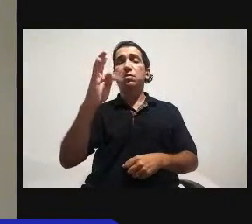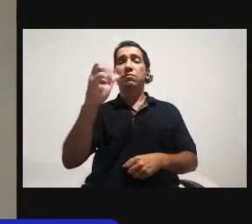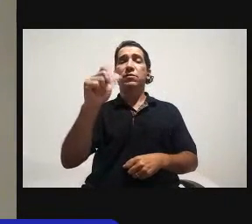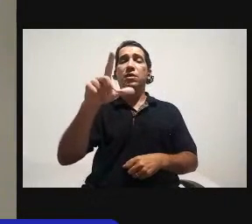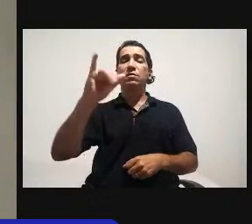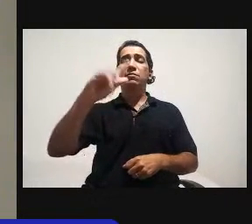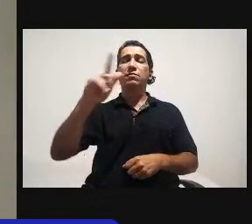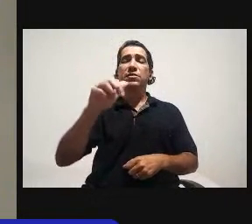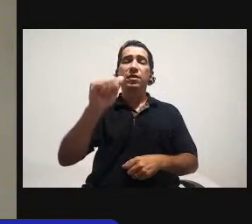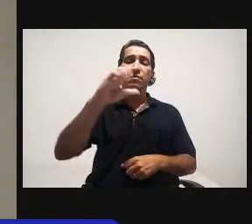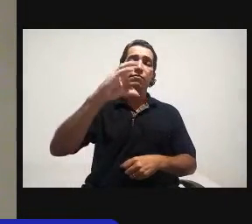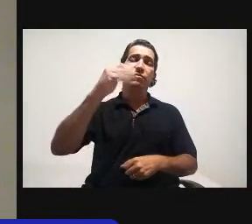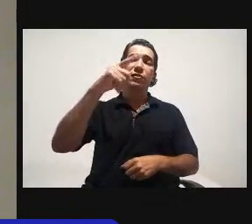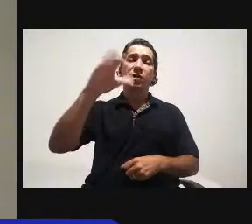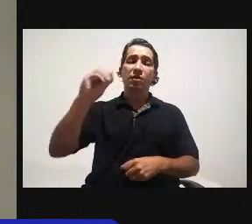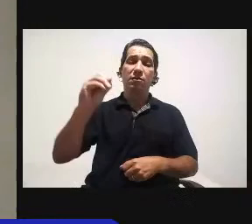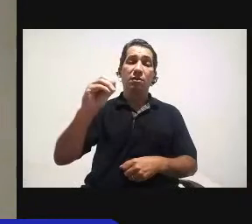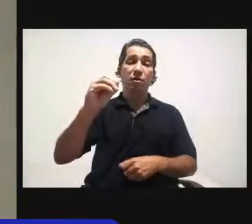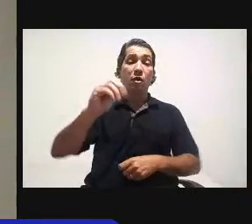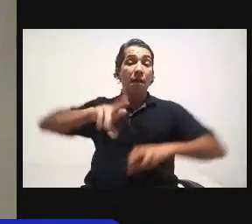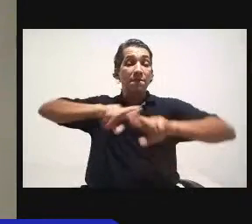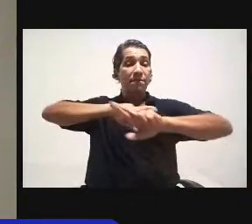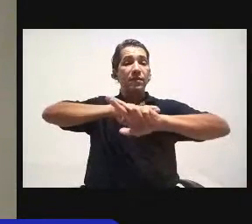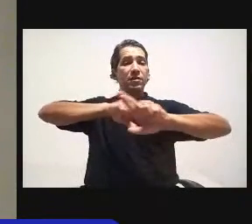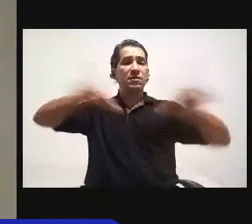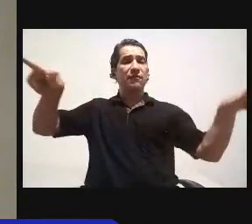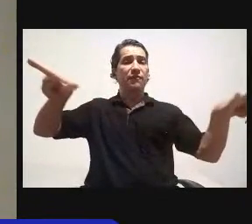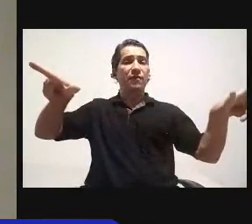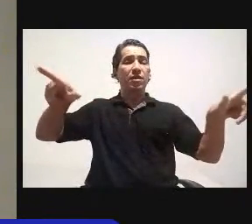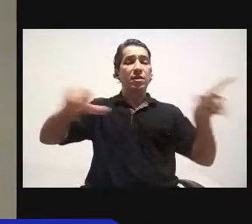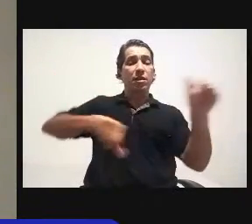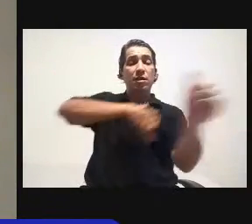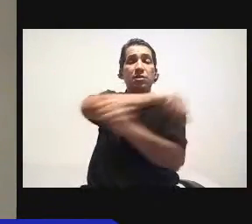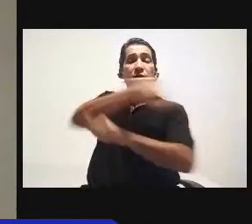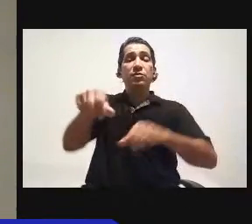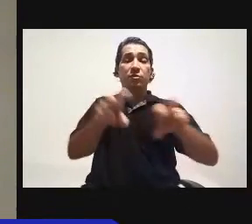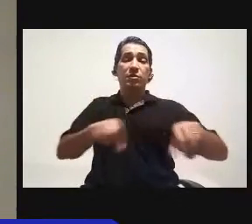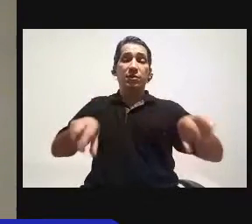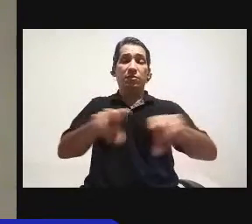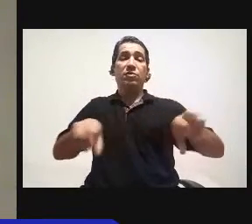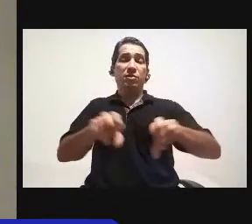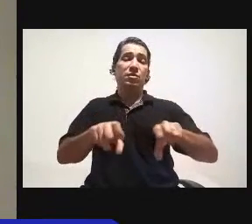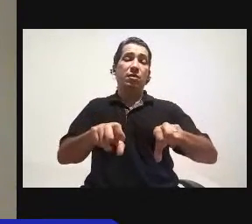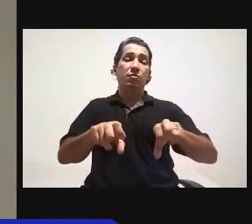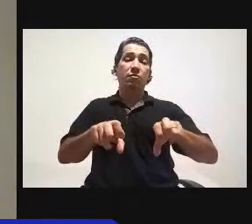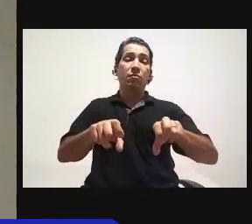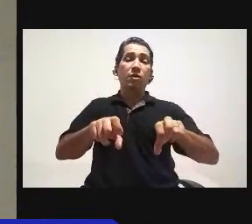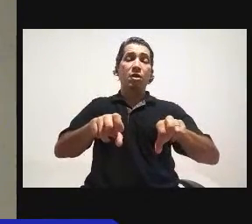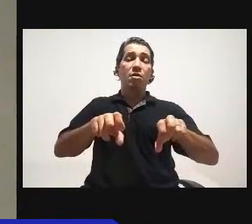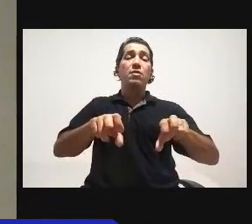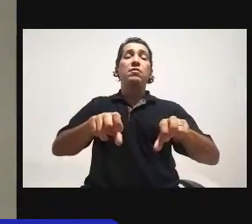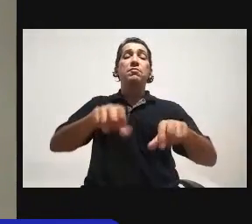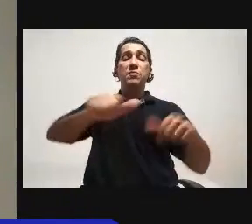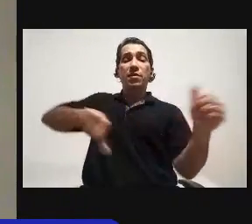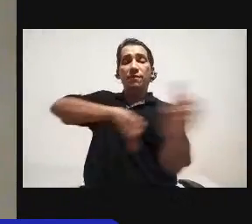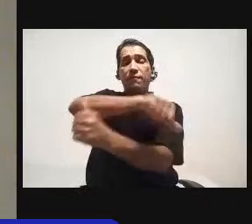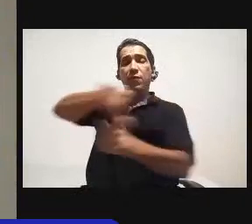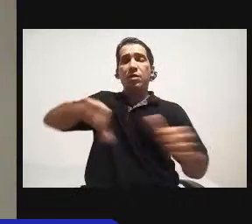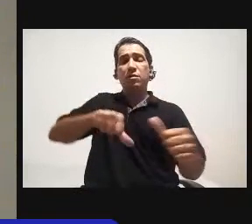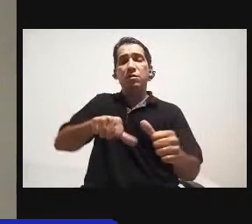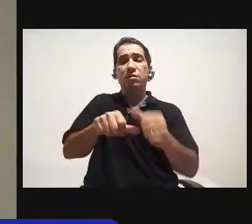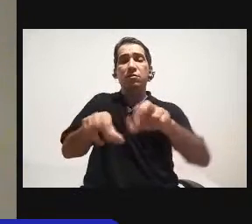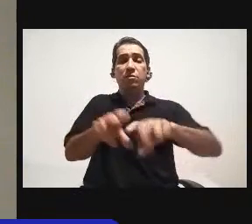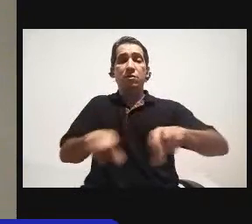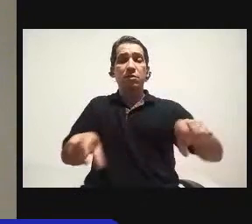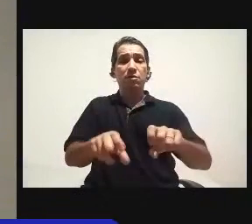digital. Transformação digital não é só tecnologia. E muito bem salientado pelo professor Rafael, de